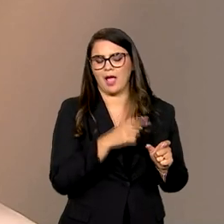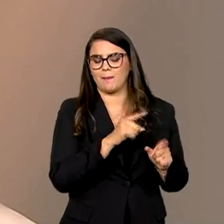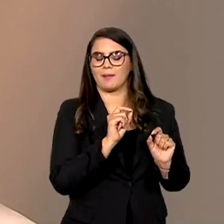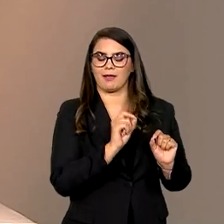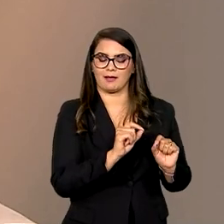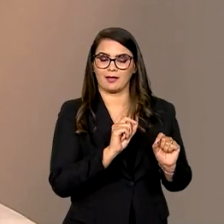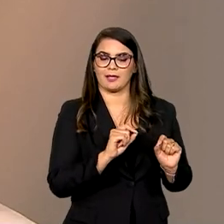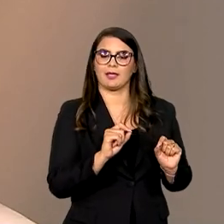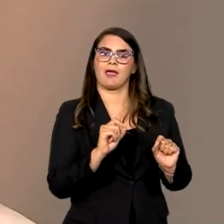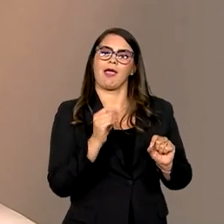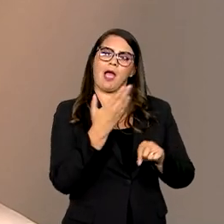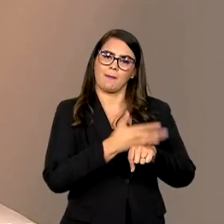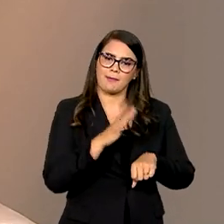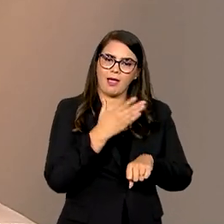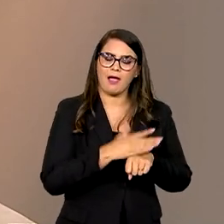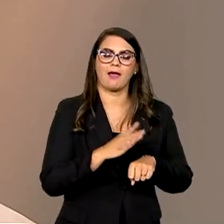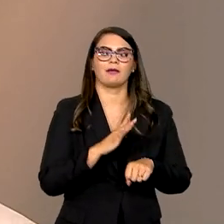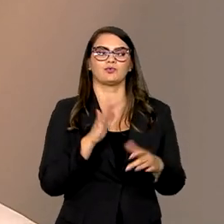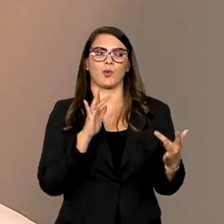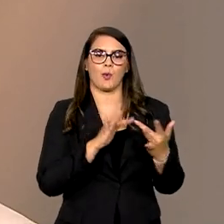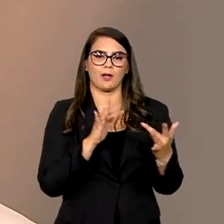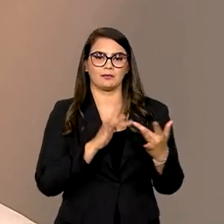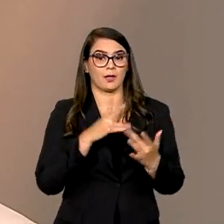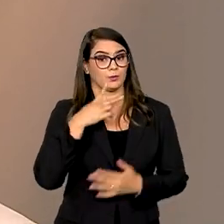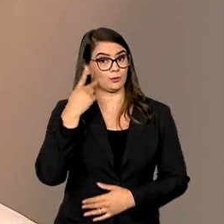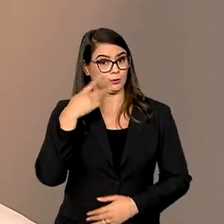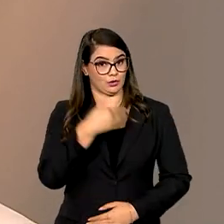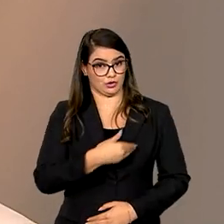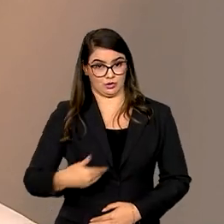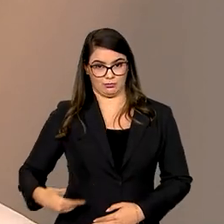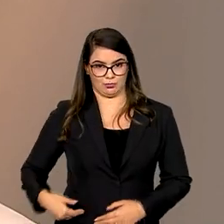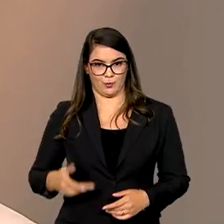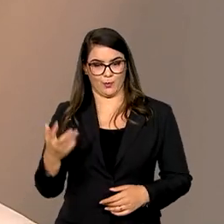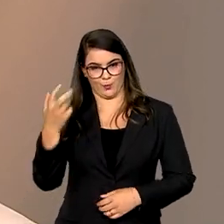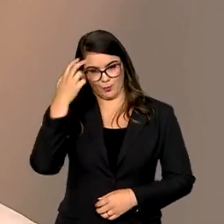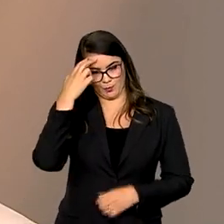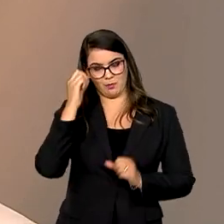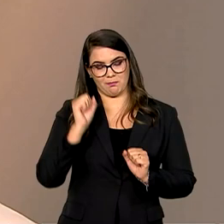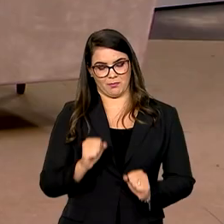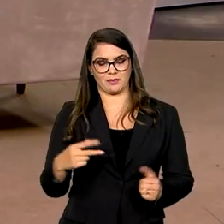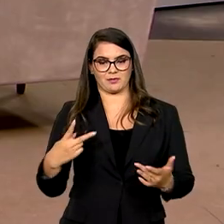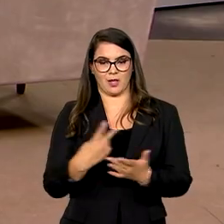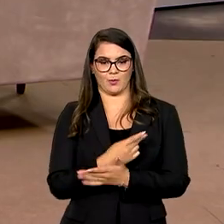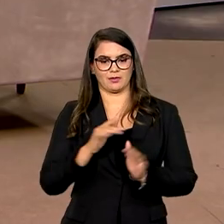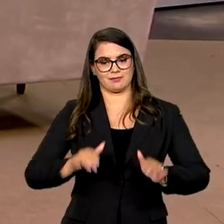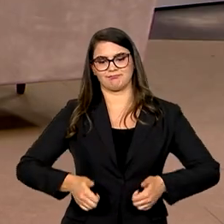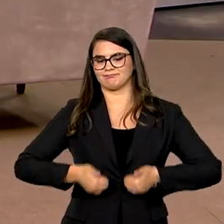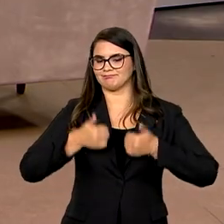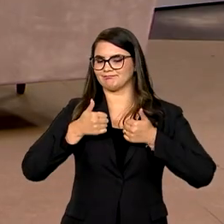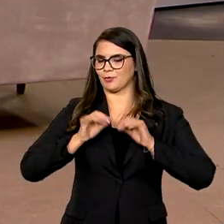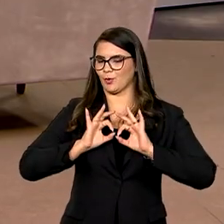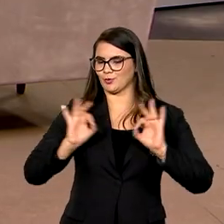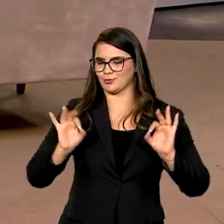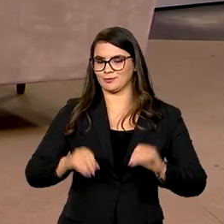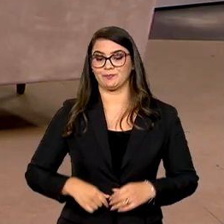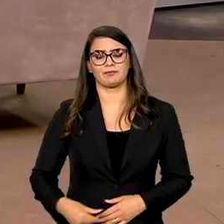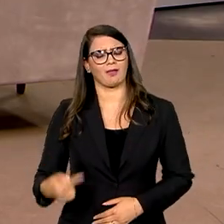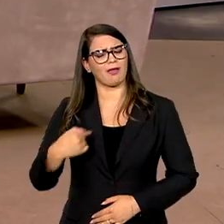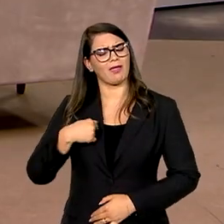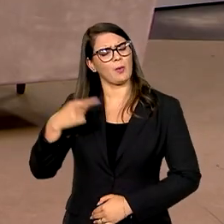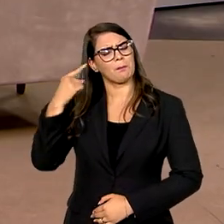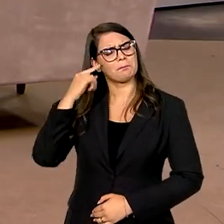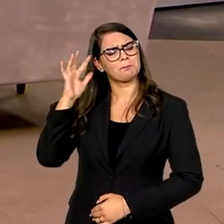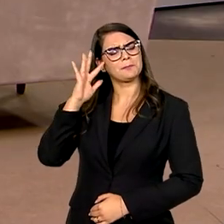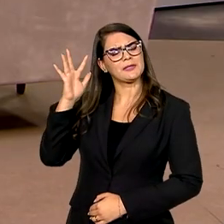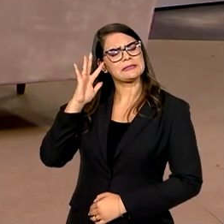que o exercício e o acesso à política pública de cultura possa se dar de maneira mais qualificada. Muito bom. Eu estava pensando aqui